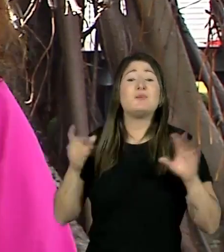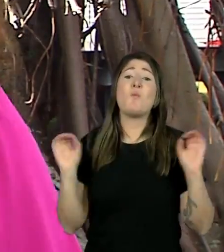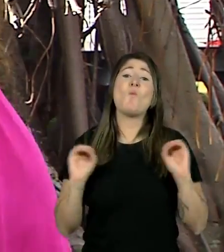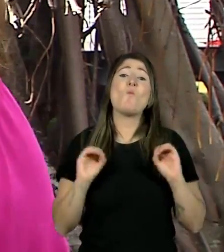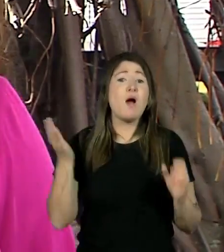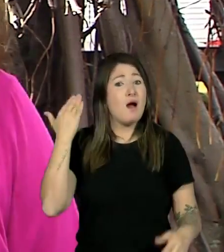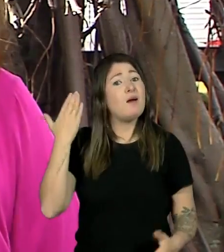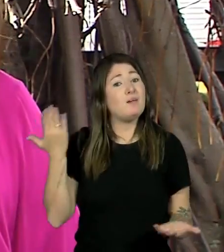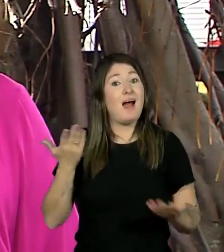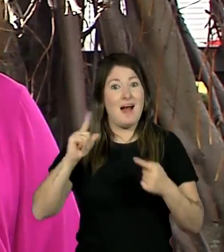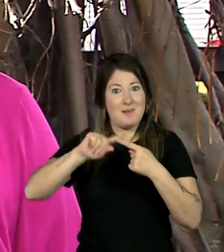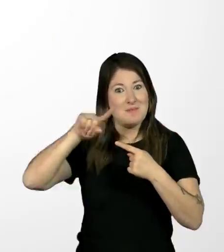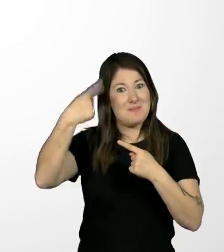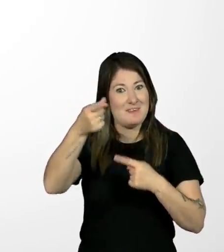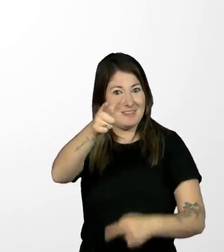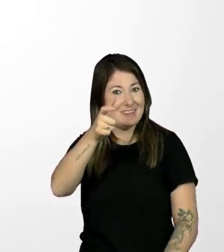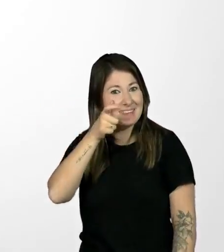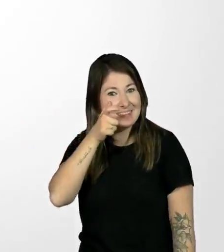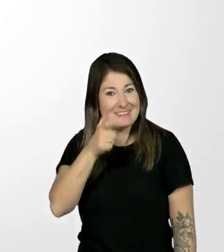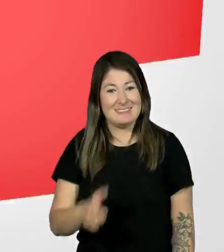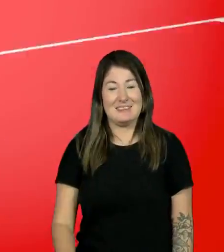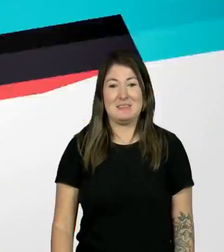bloco, a gente já volta.